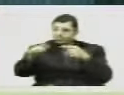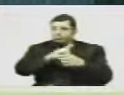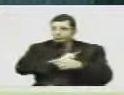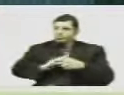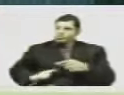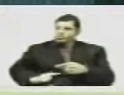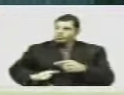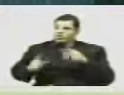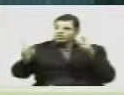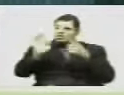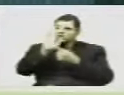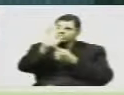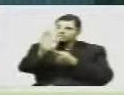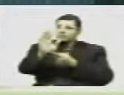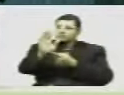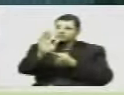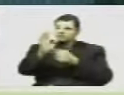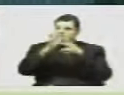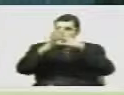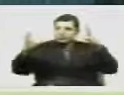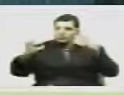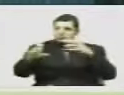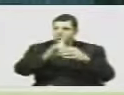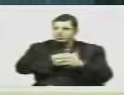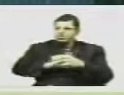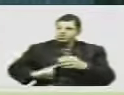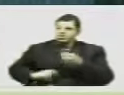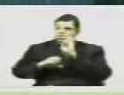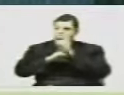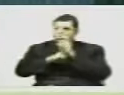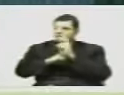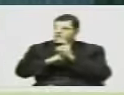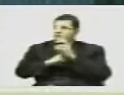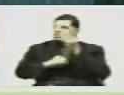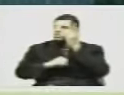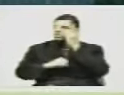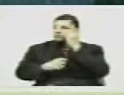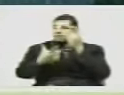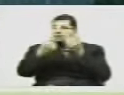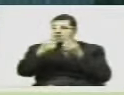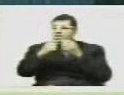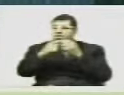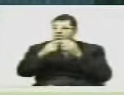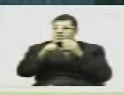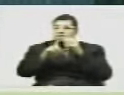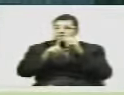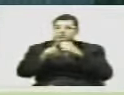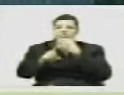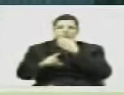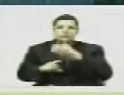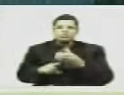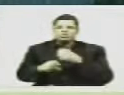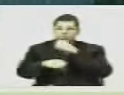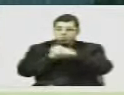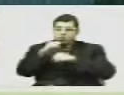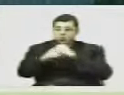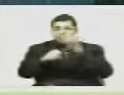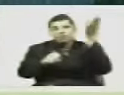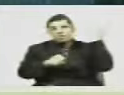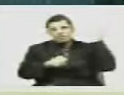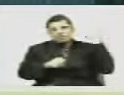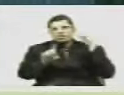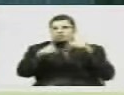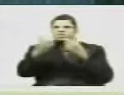governo referendada pela maioria dos deputados desta casa no dia 20 de dezembro do ano passado. Mas o que me